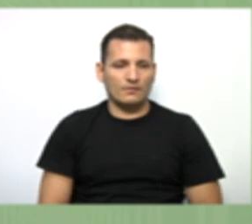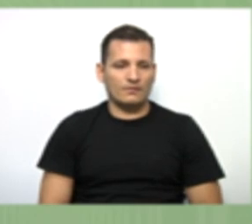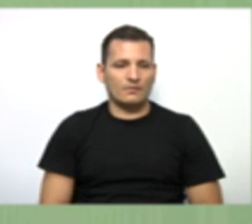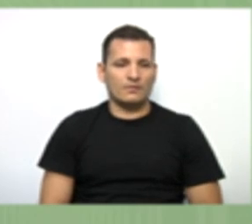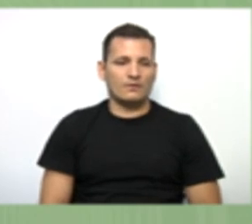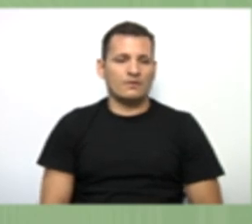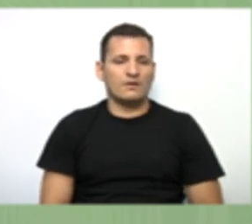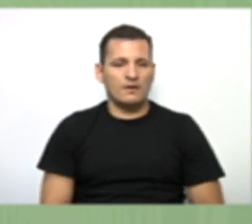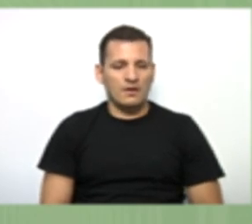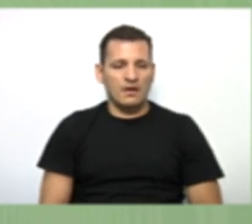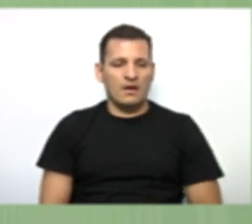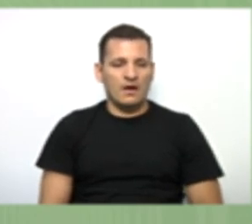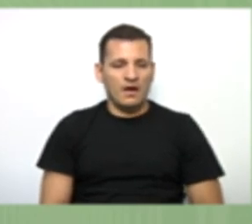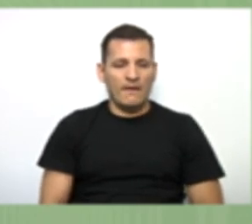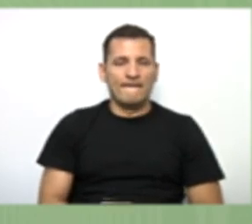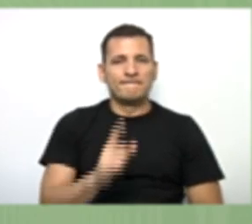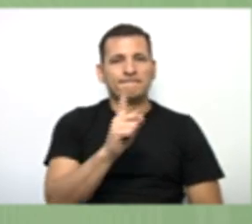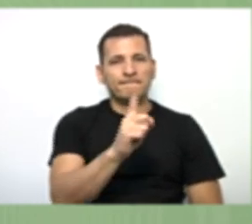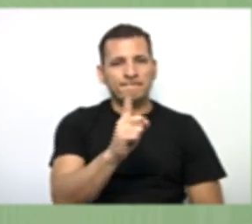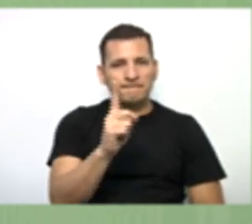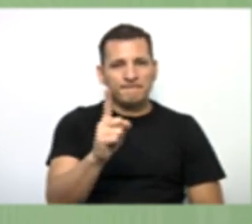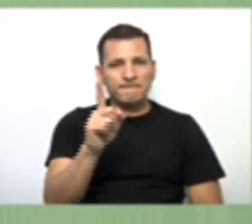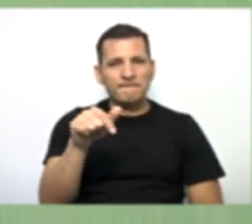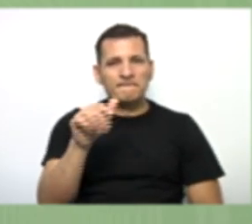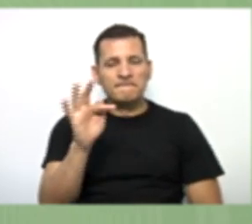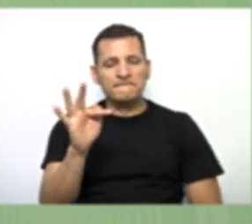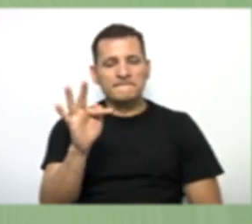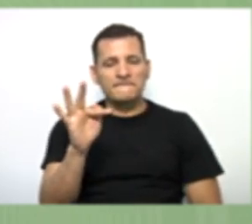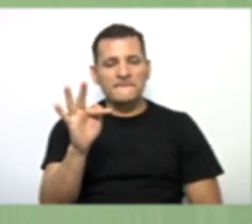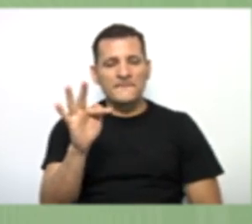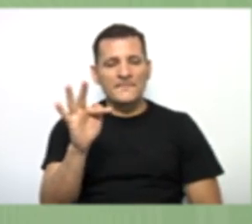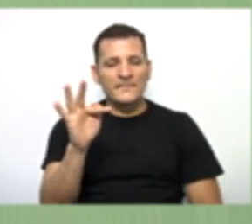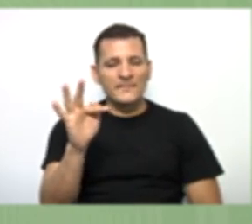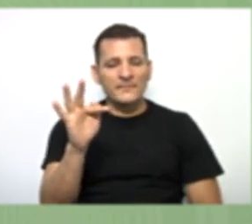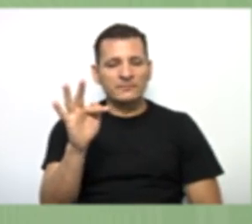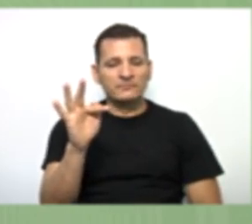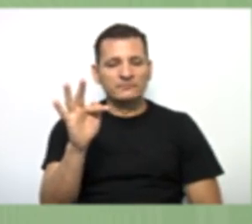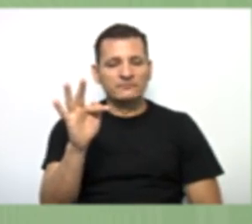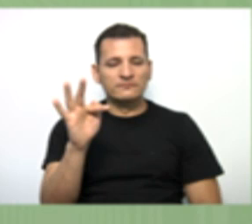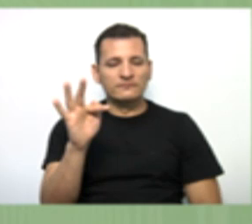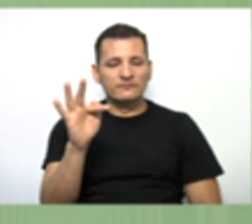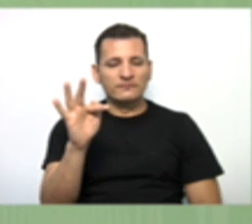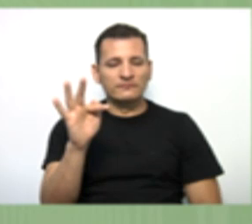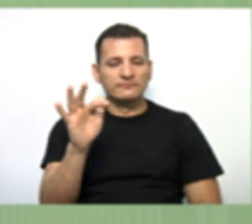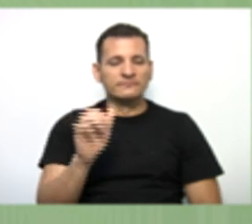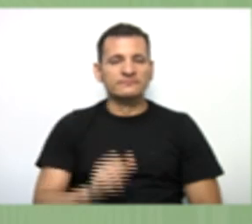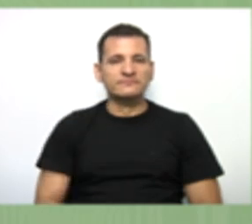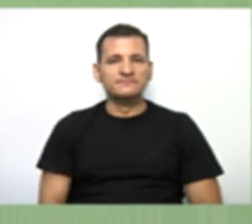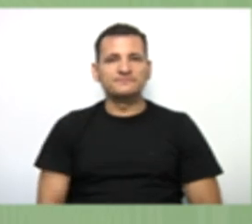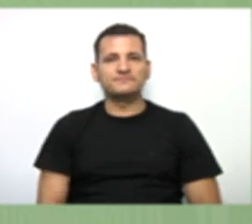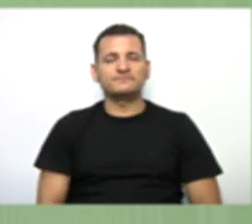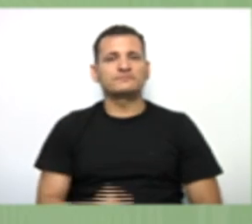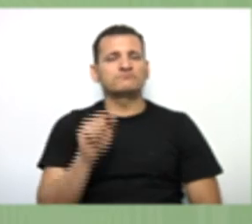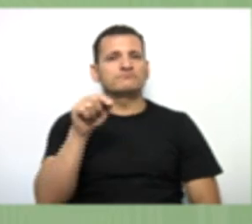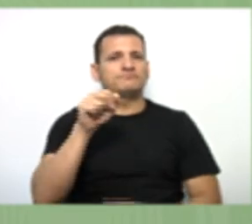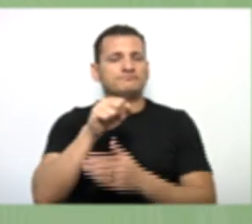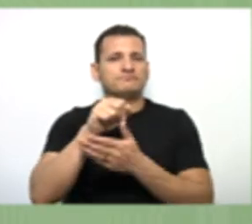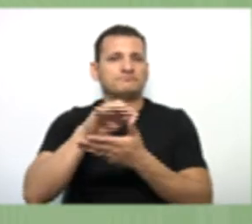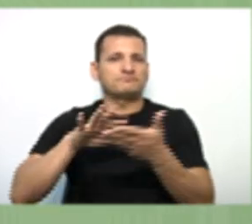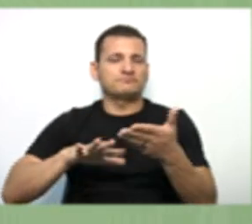1 é a letra F. Começa do 0 até o F. Como é que a gente faria esse exercício, então,